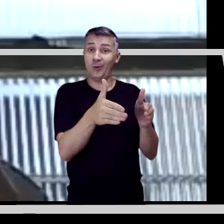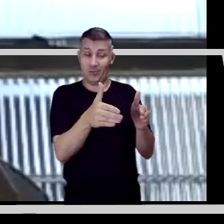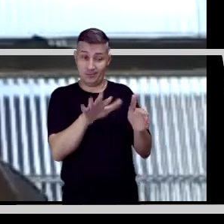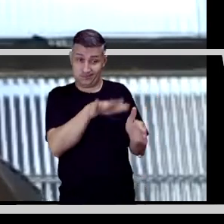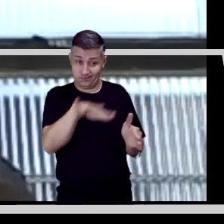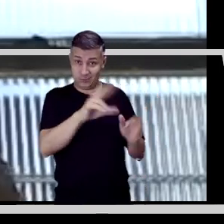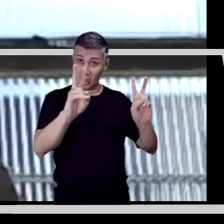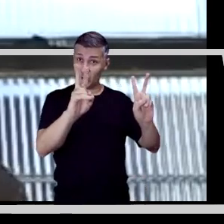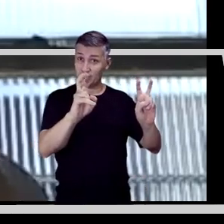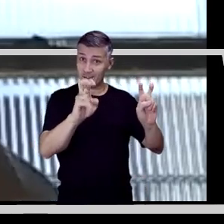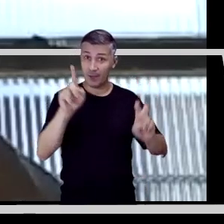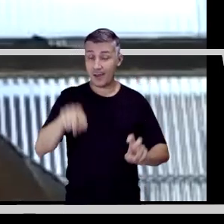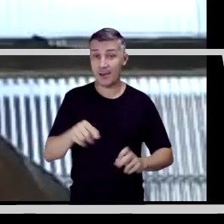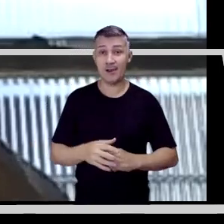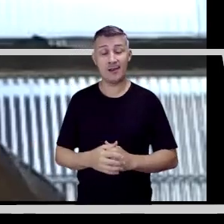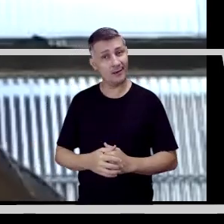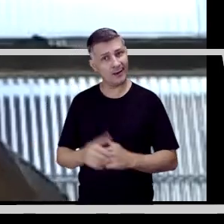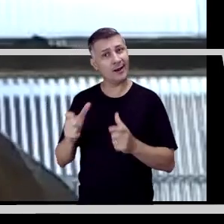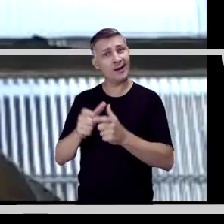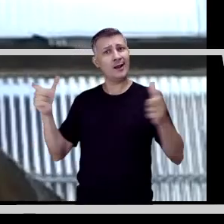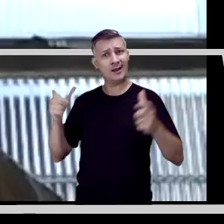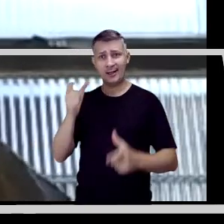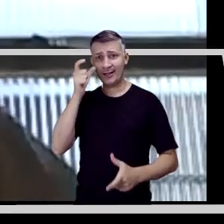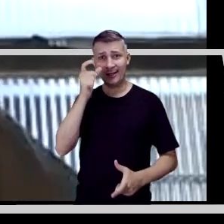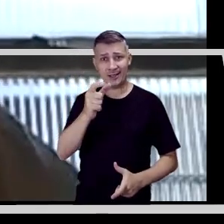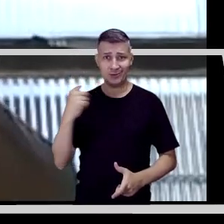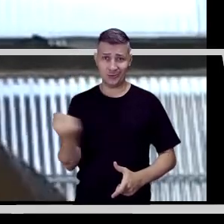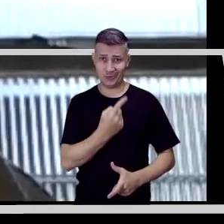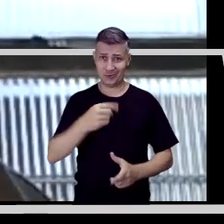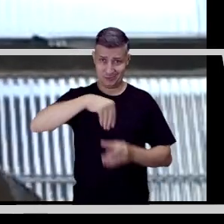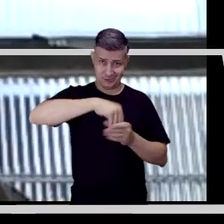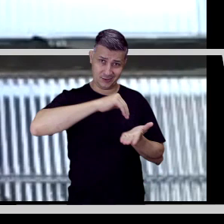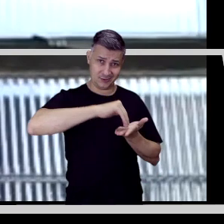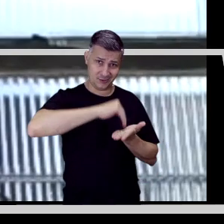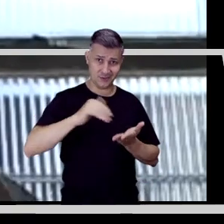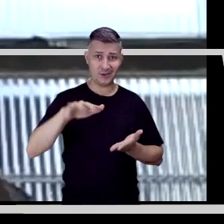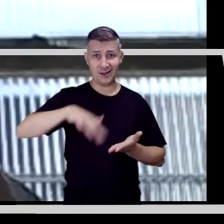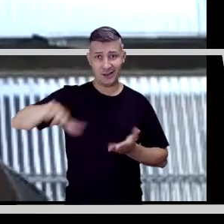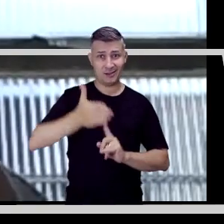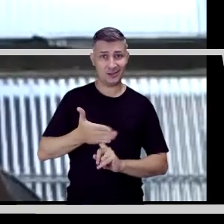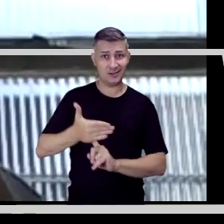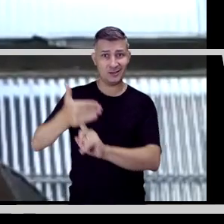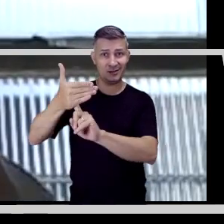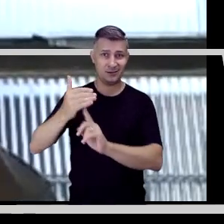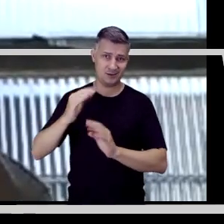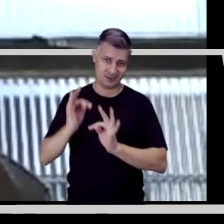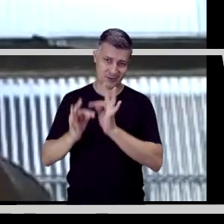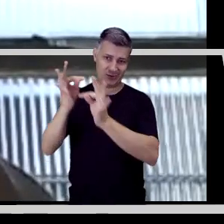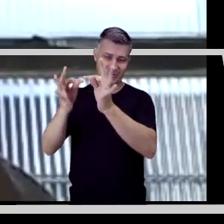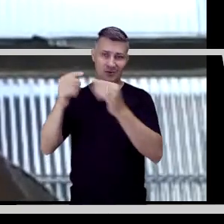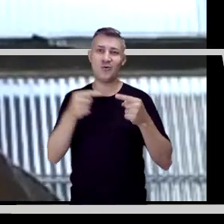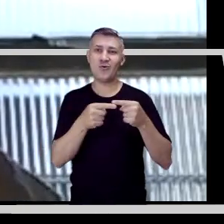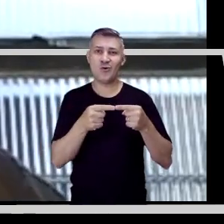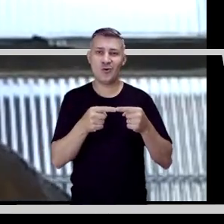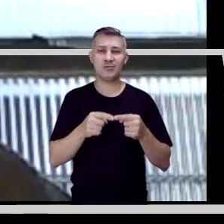diferente num assunto específico que é um grande interesse nosso aqui dentro do escritório, que é a questão da tecnologia,